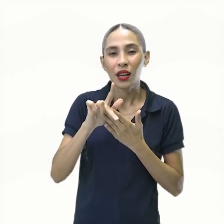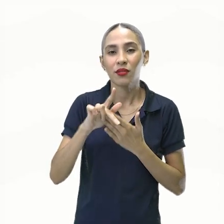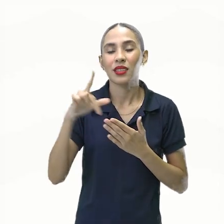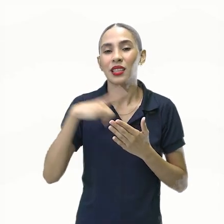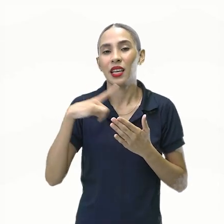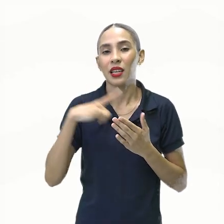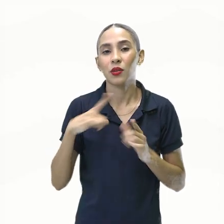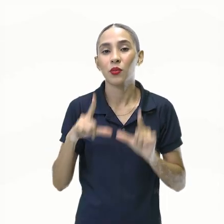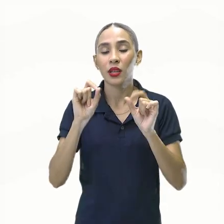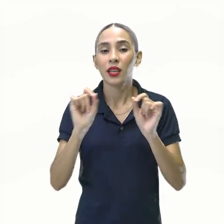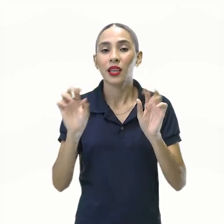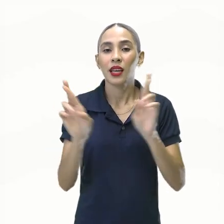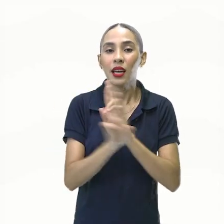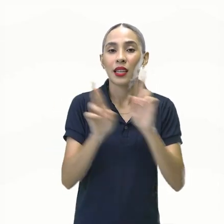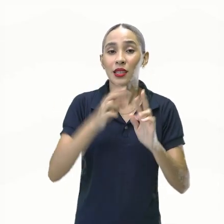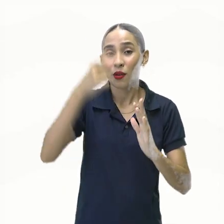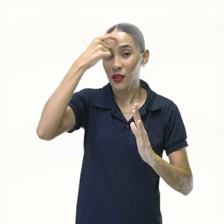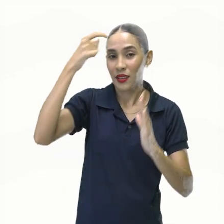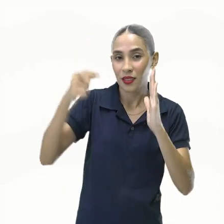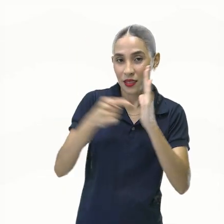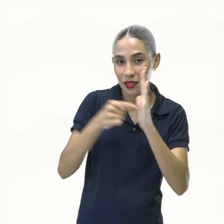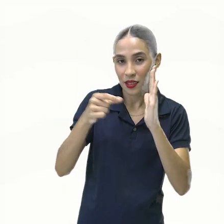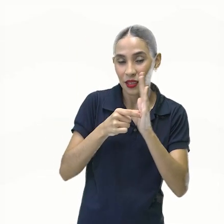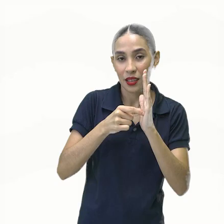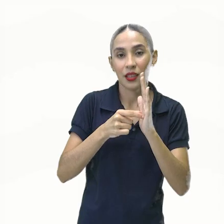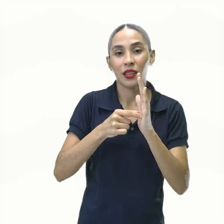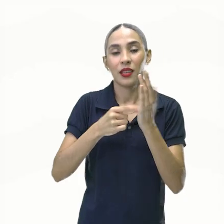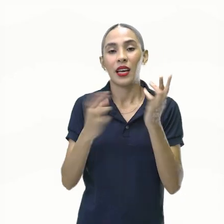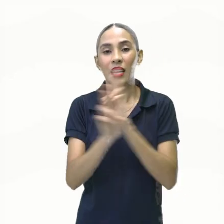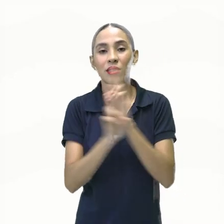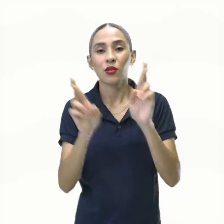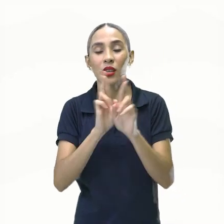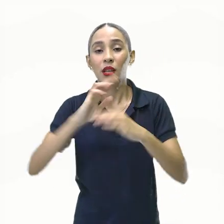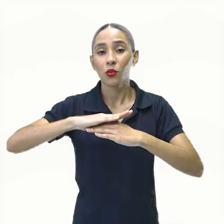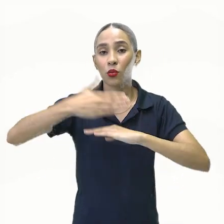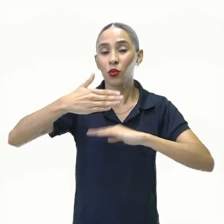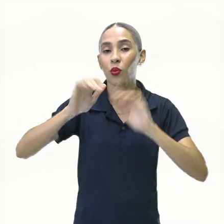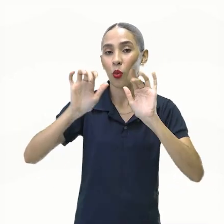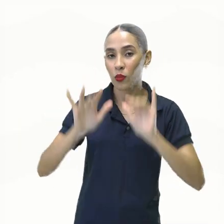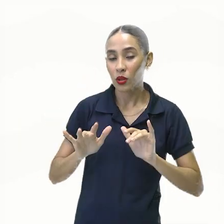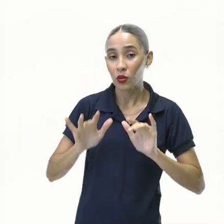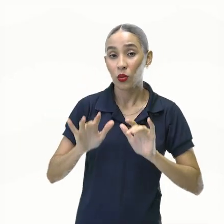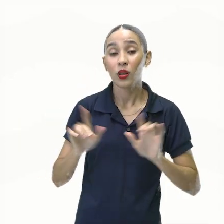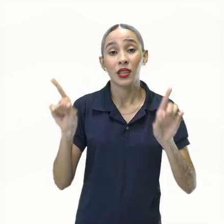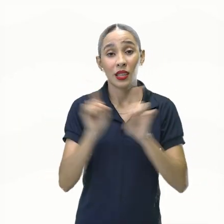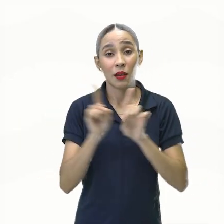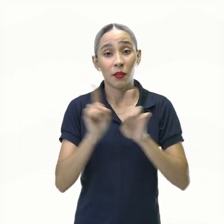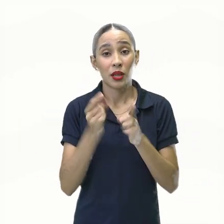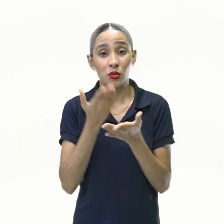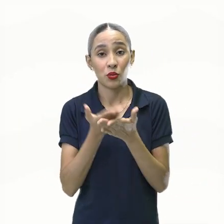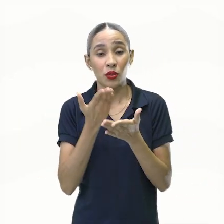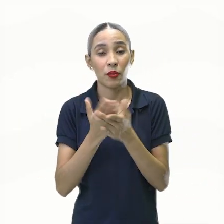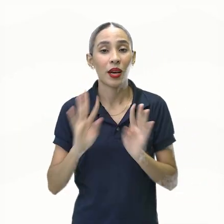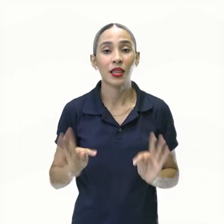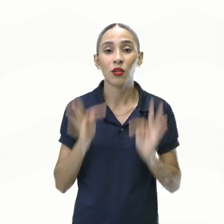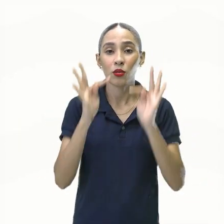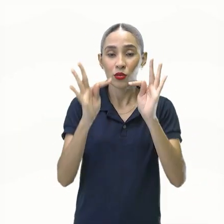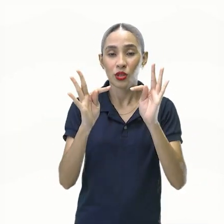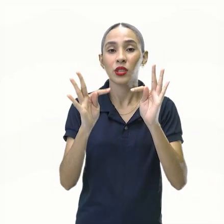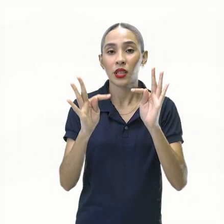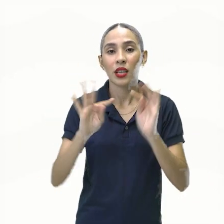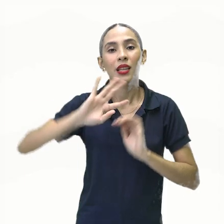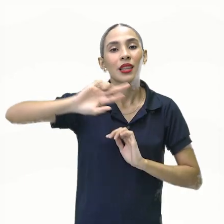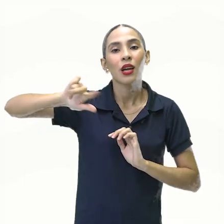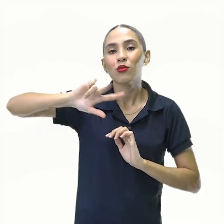tudo que esteja relacionado com os computadores. E nós já vimos que a tecnologia não